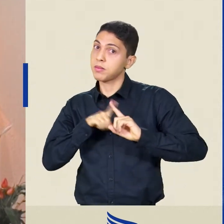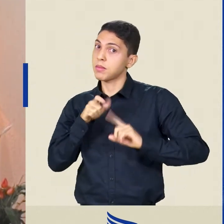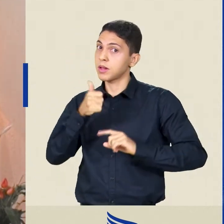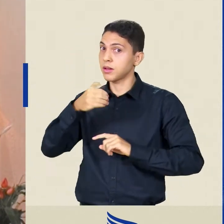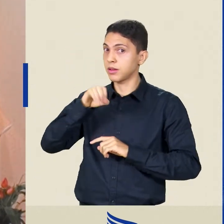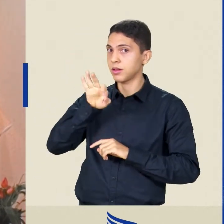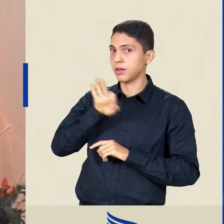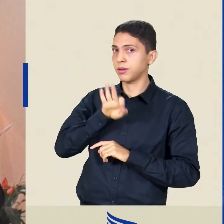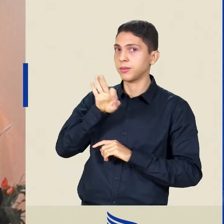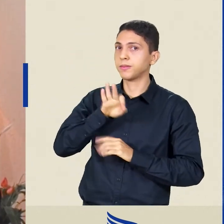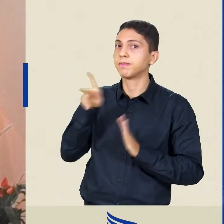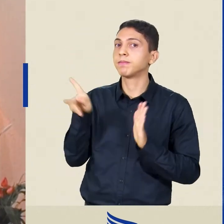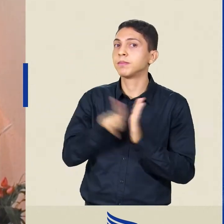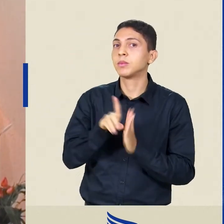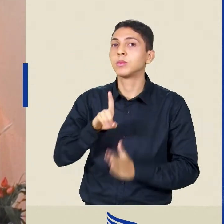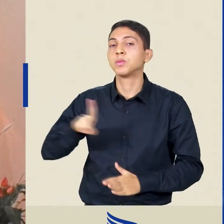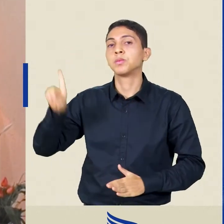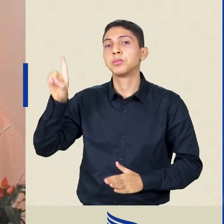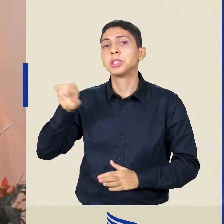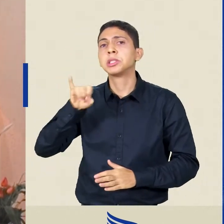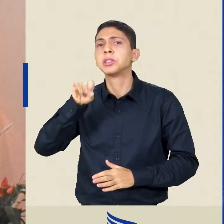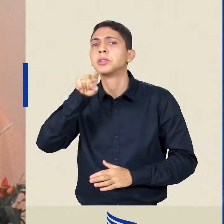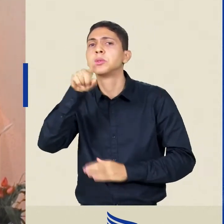Vamos supor que você tenha recebido uma herança.